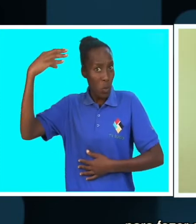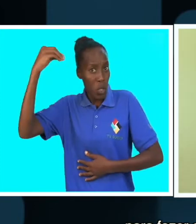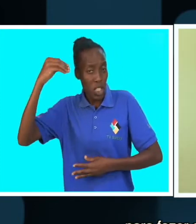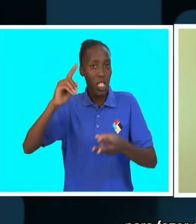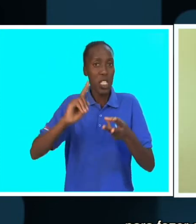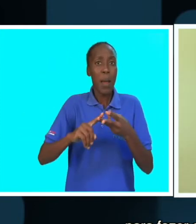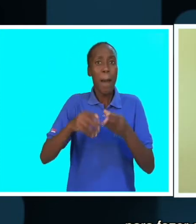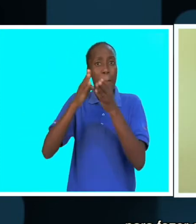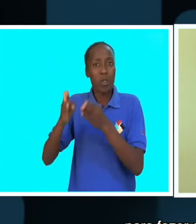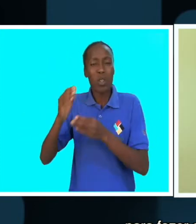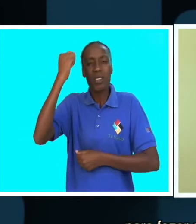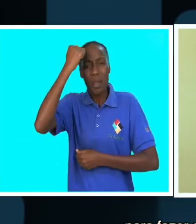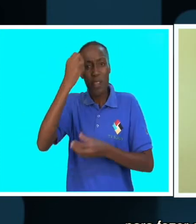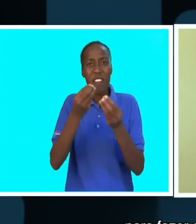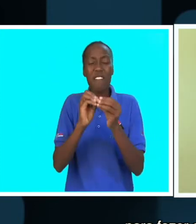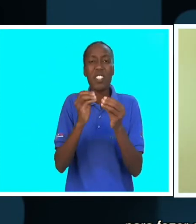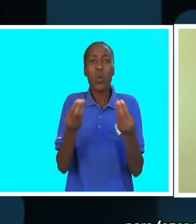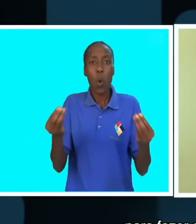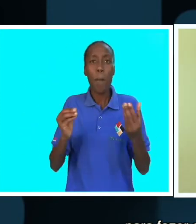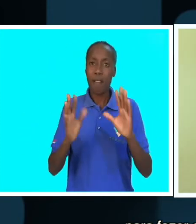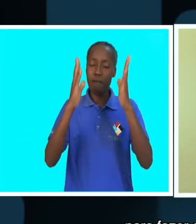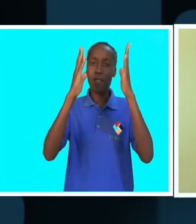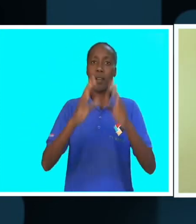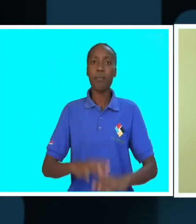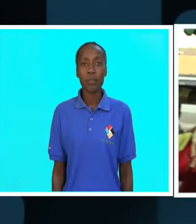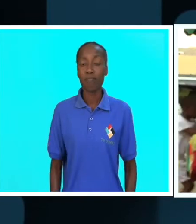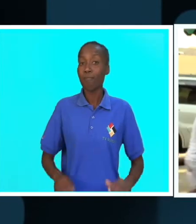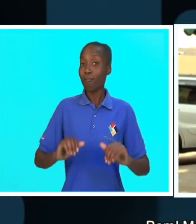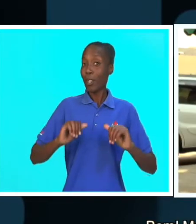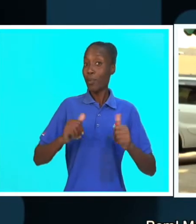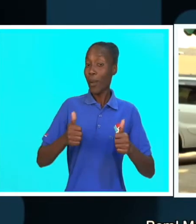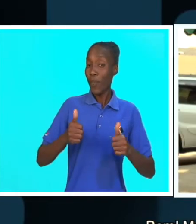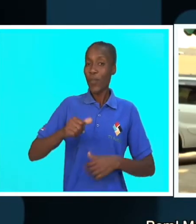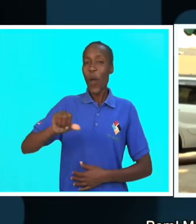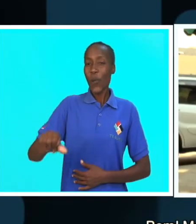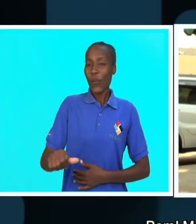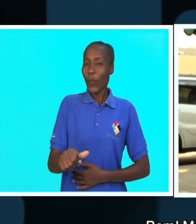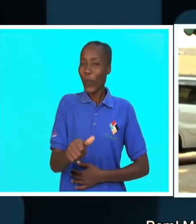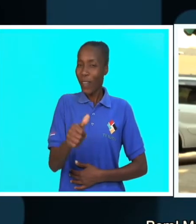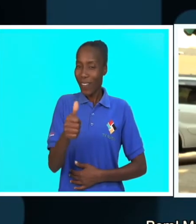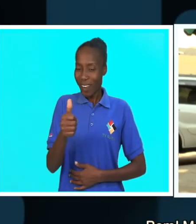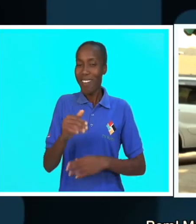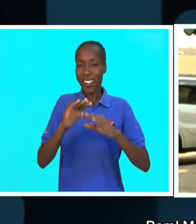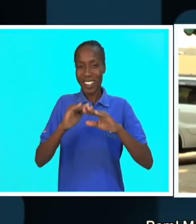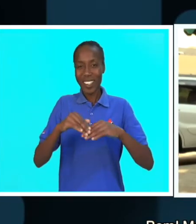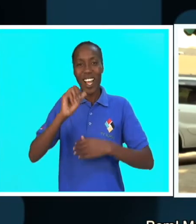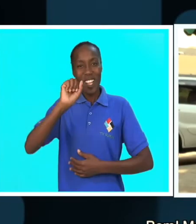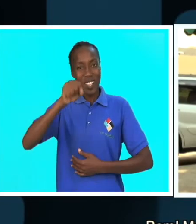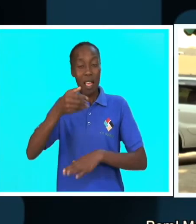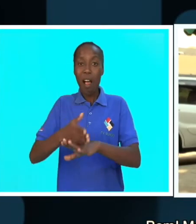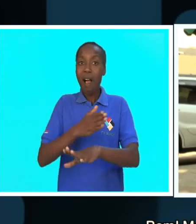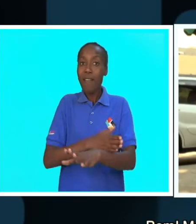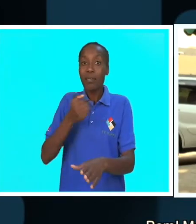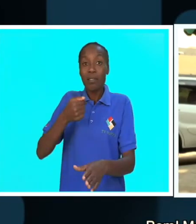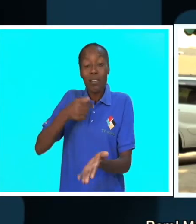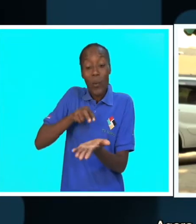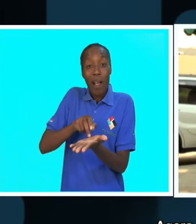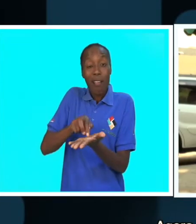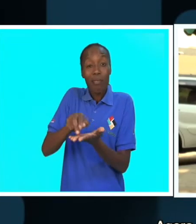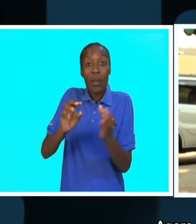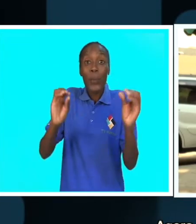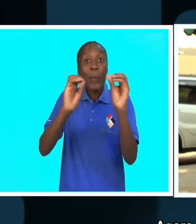saiba conviver com a sua situação atual. Bom, melhorar está, porque de facto eu não andava.